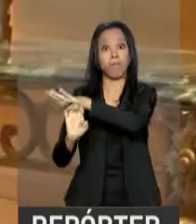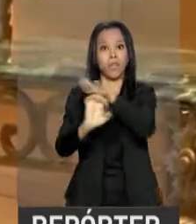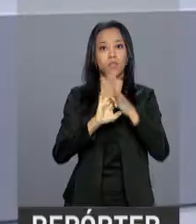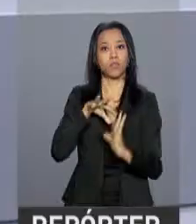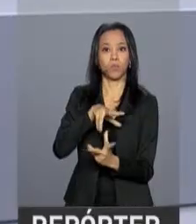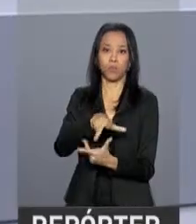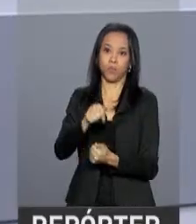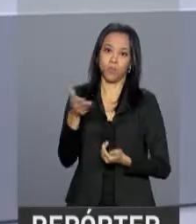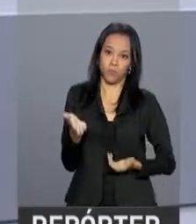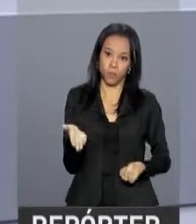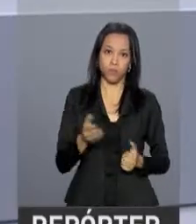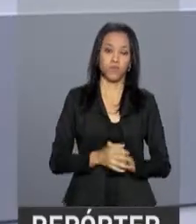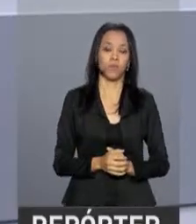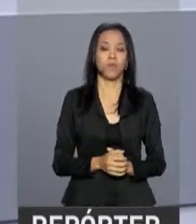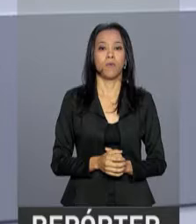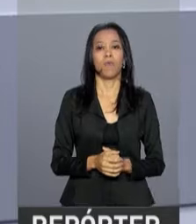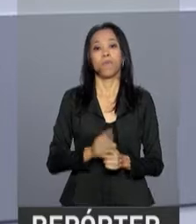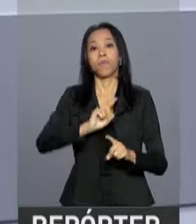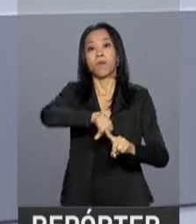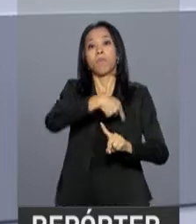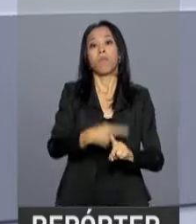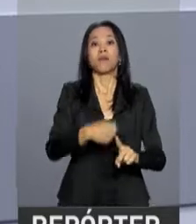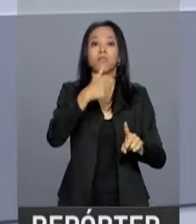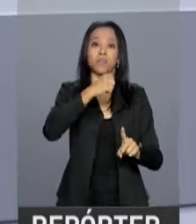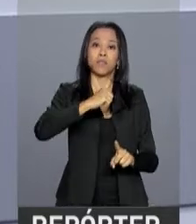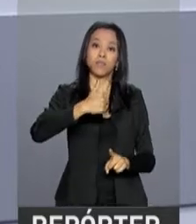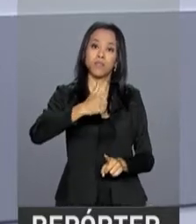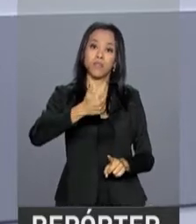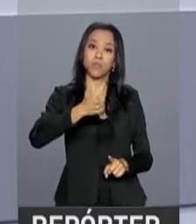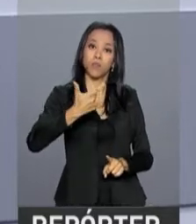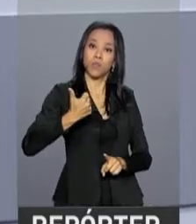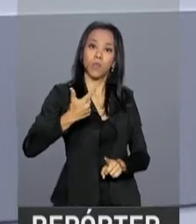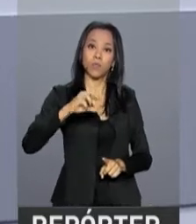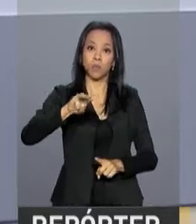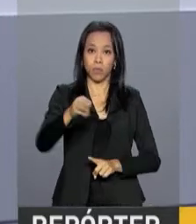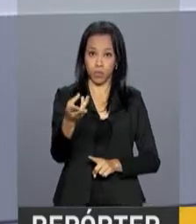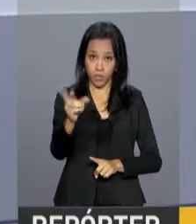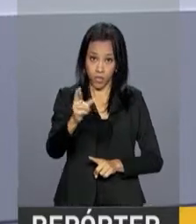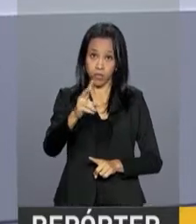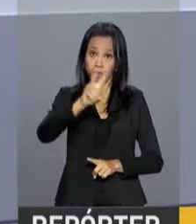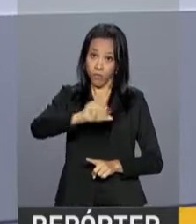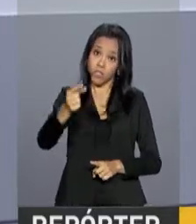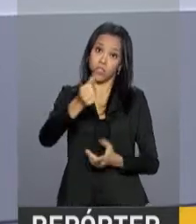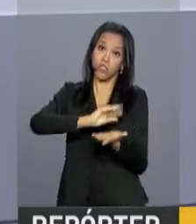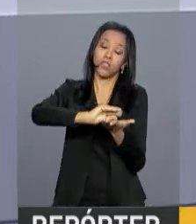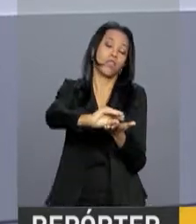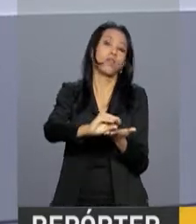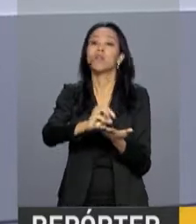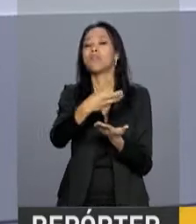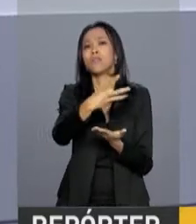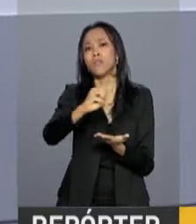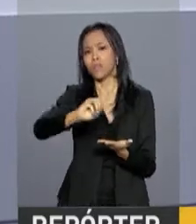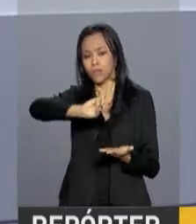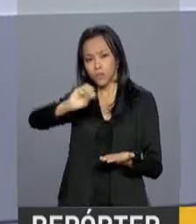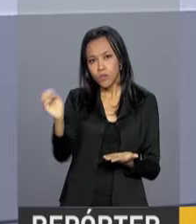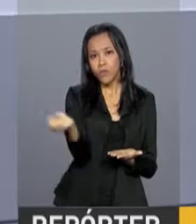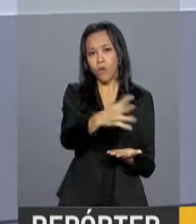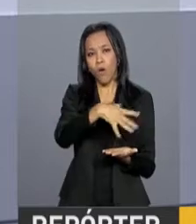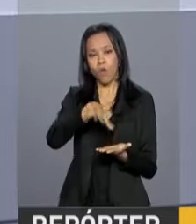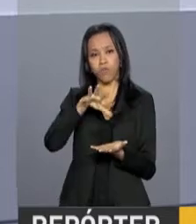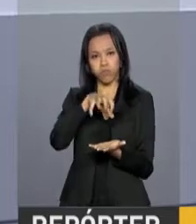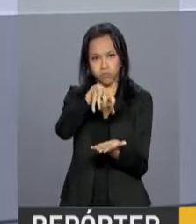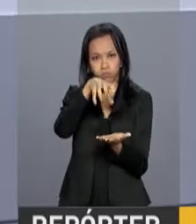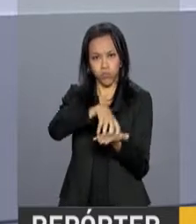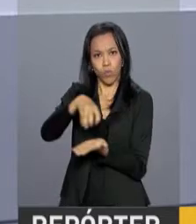mundo mais de 112 milhões de reais serão investidos em 300 novos pontos de monitoramento por